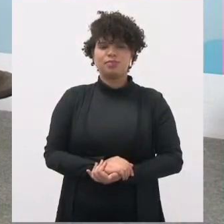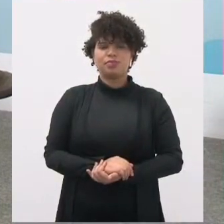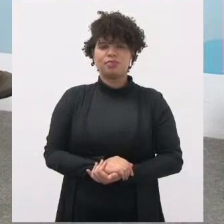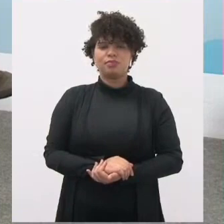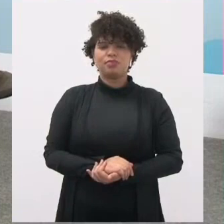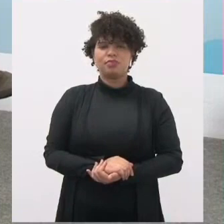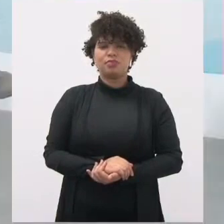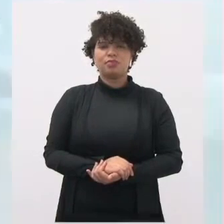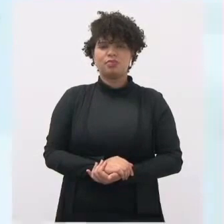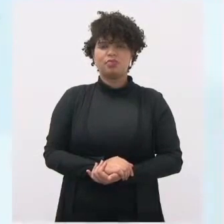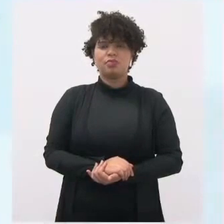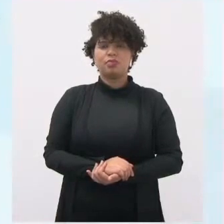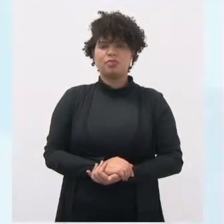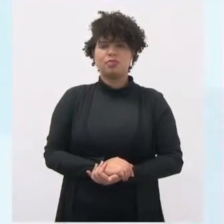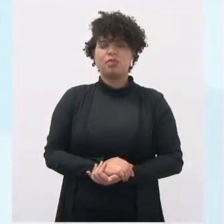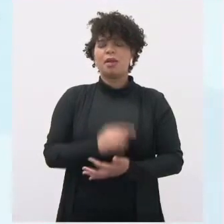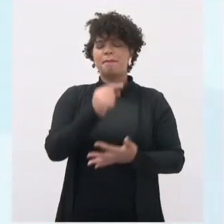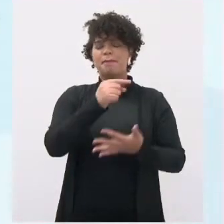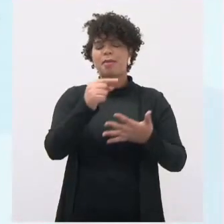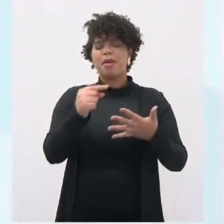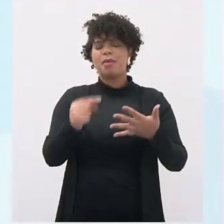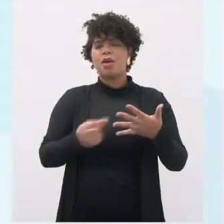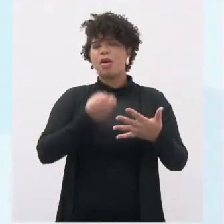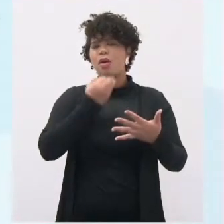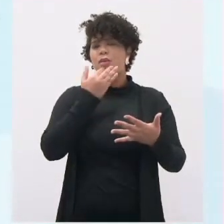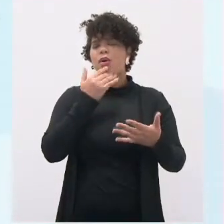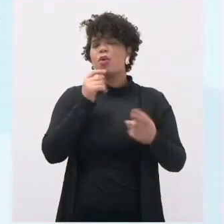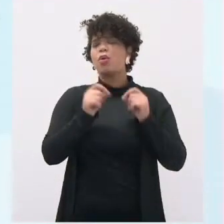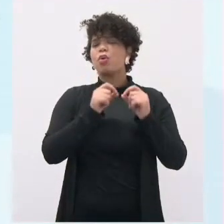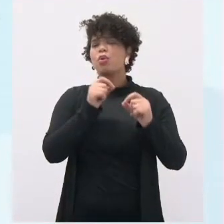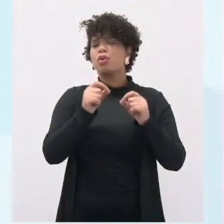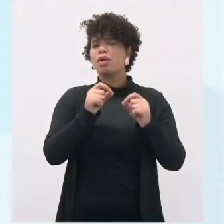Quais são então os benefícios aí, né, de investir